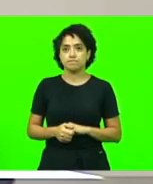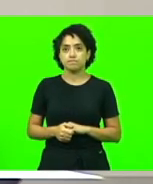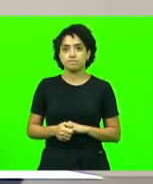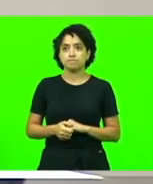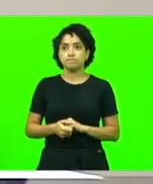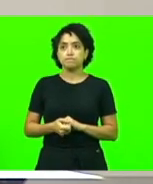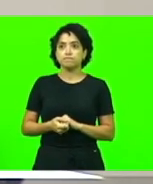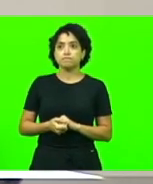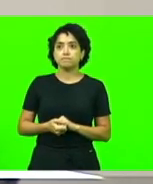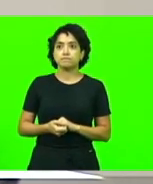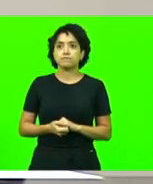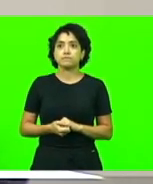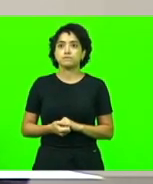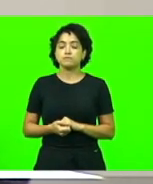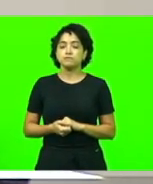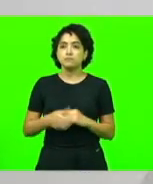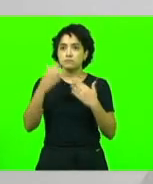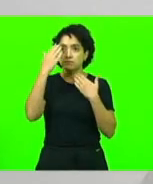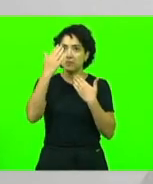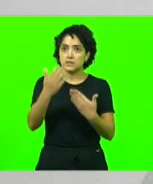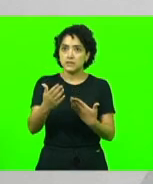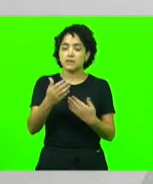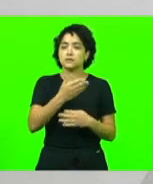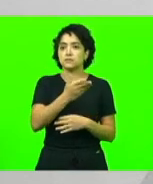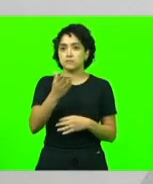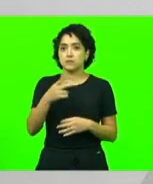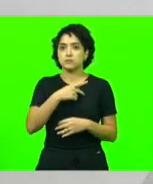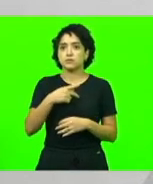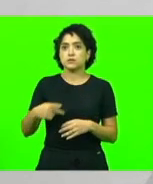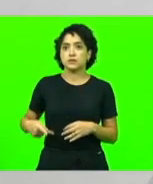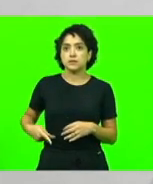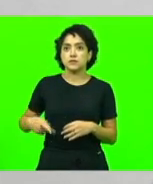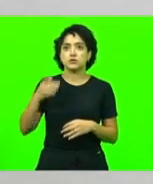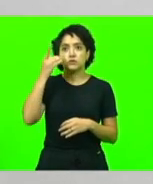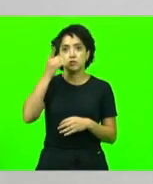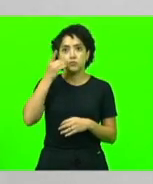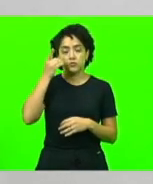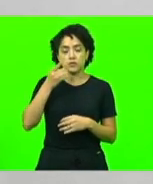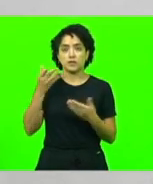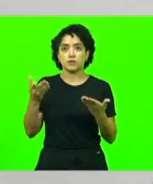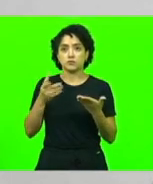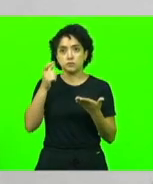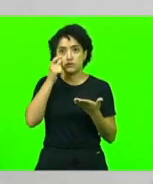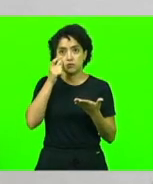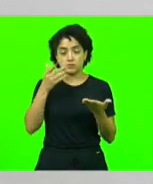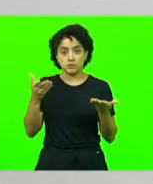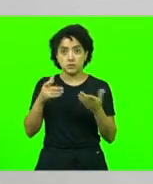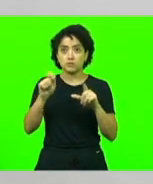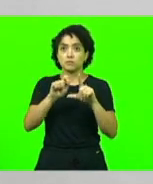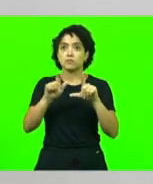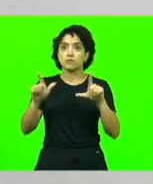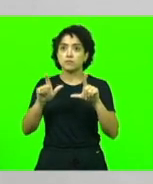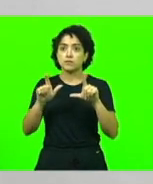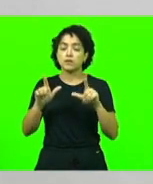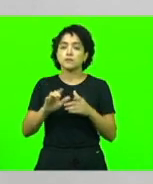deputado. Obrigado, senhor presidente, senhores deputados, deputadas, público que nos assiste pela TVA, colegas de